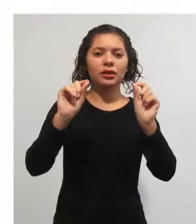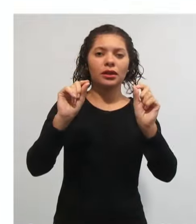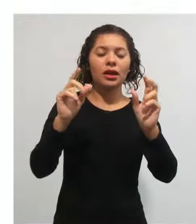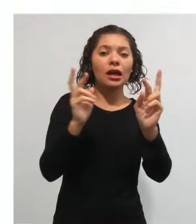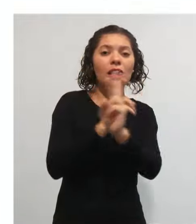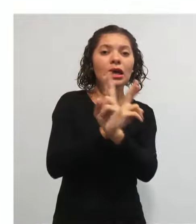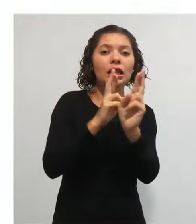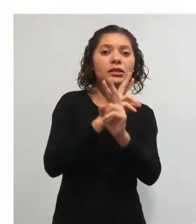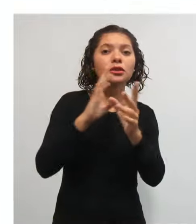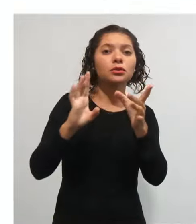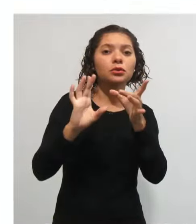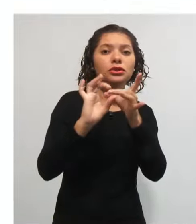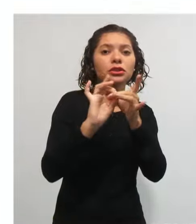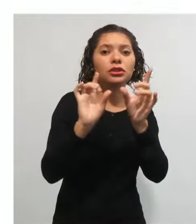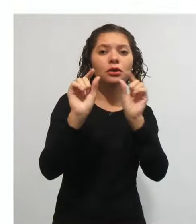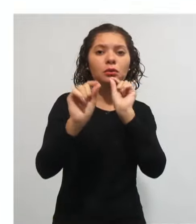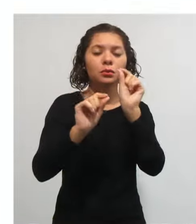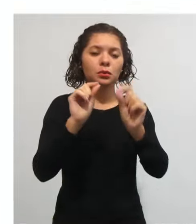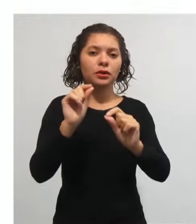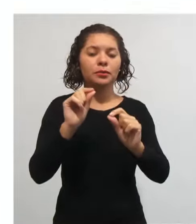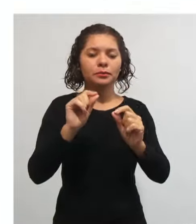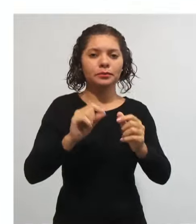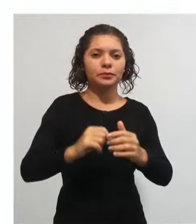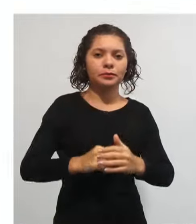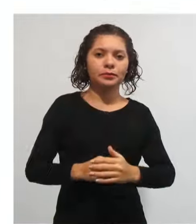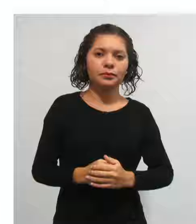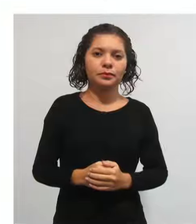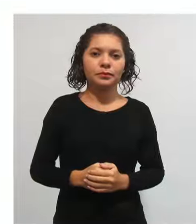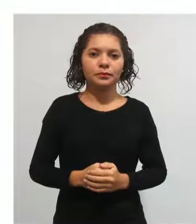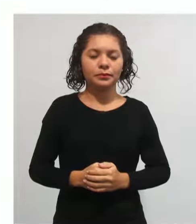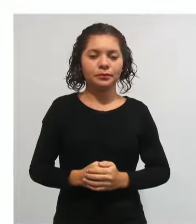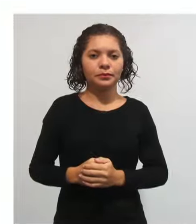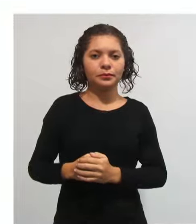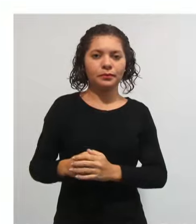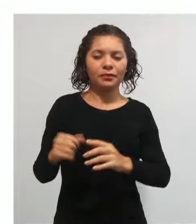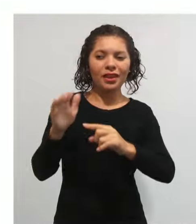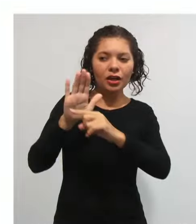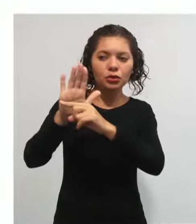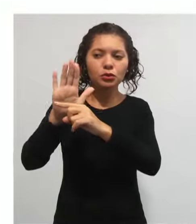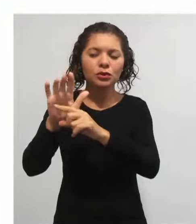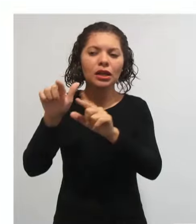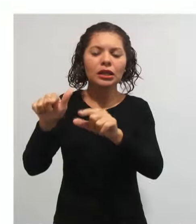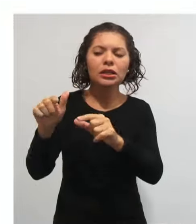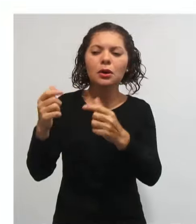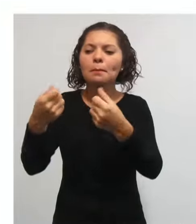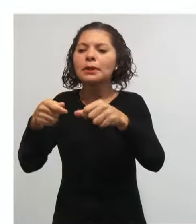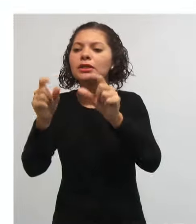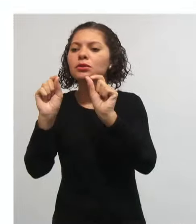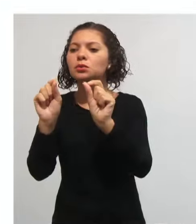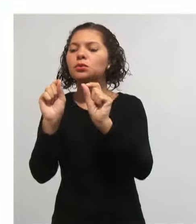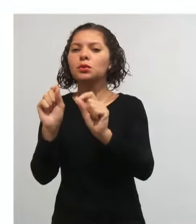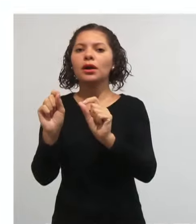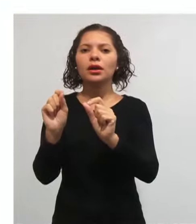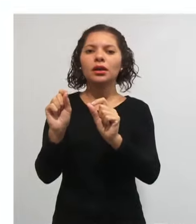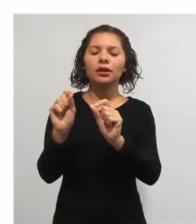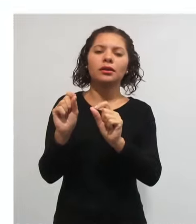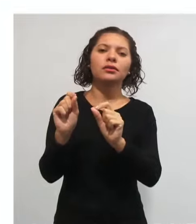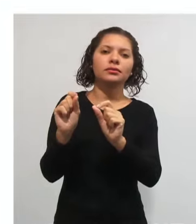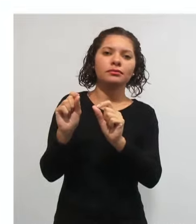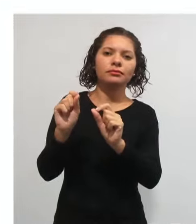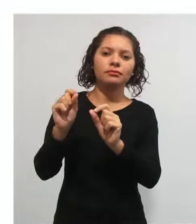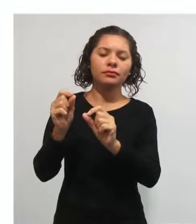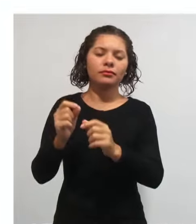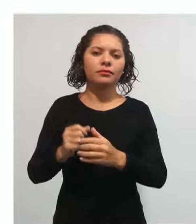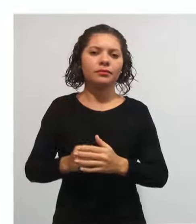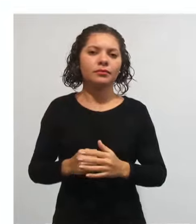relacionada ao atendimento de um Anseio de uma cidade ou da resolução né